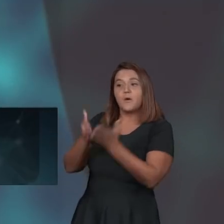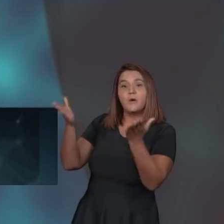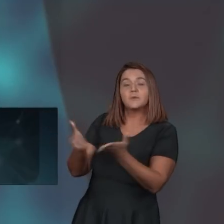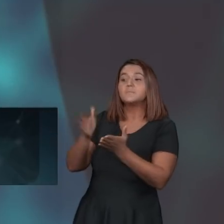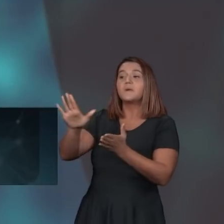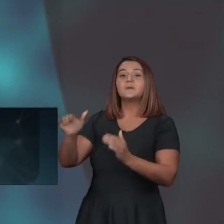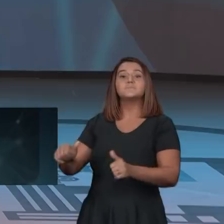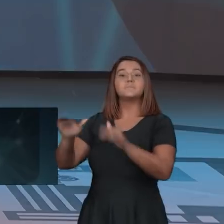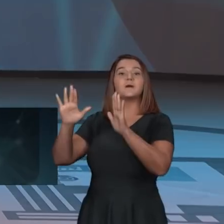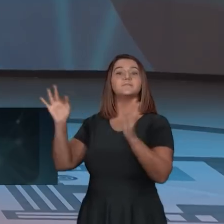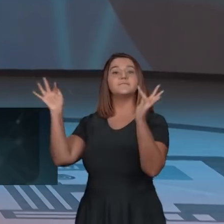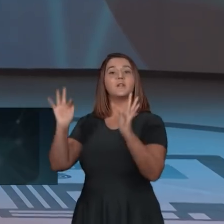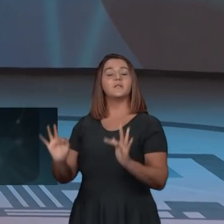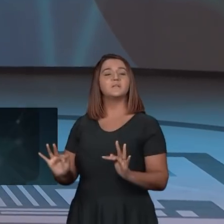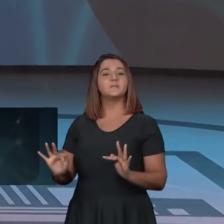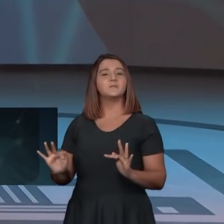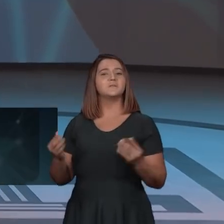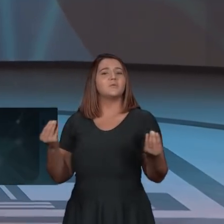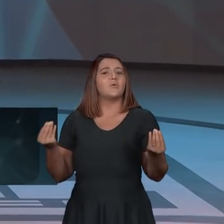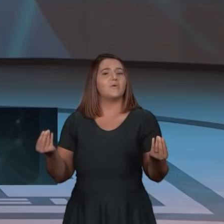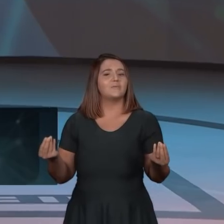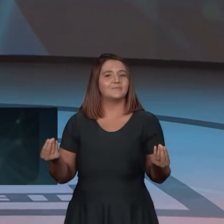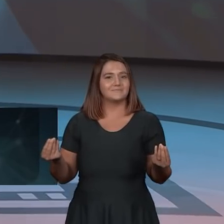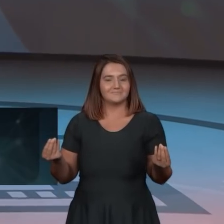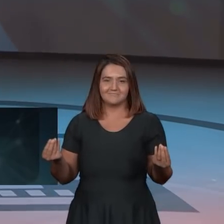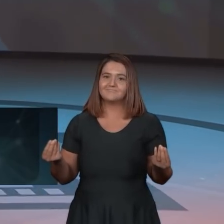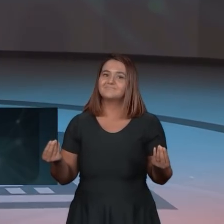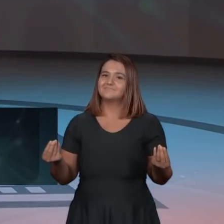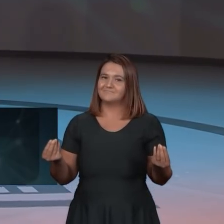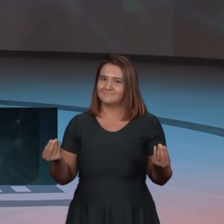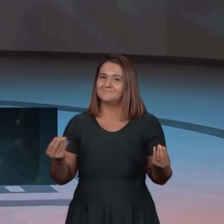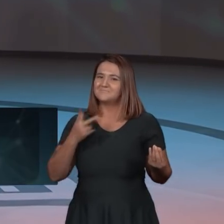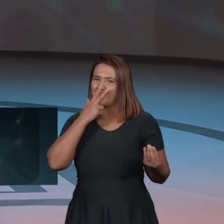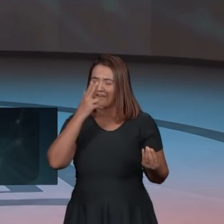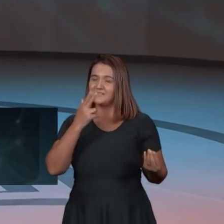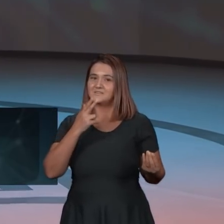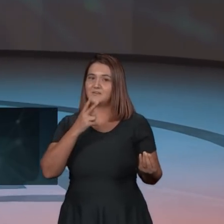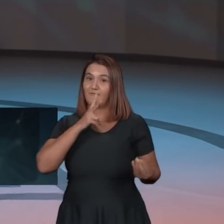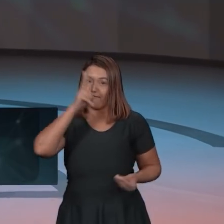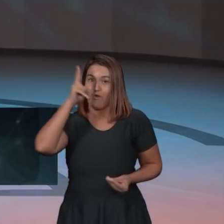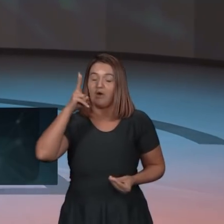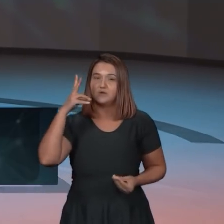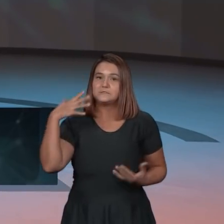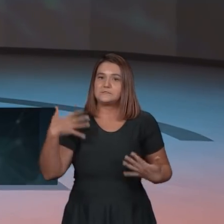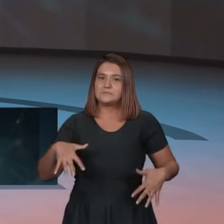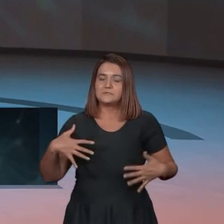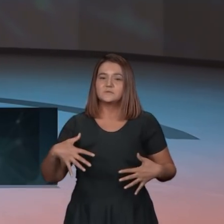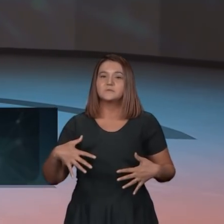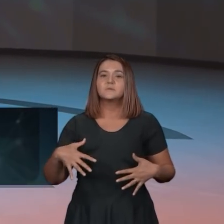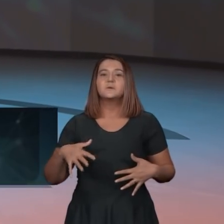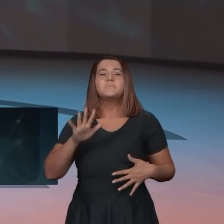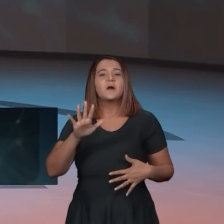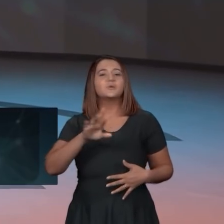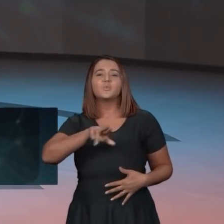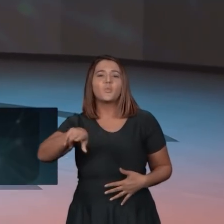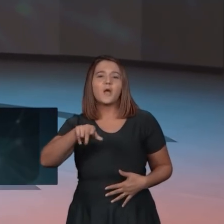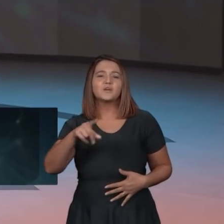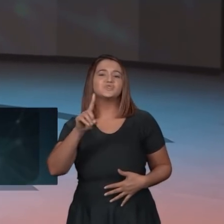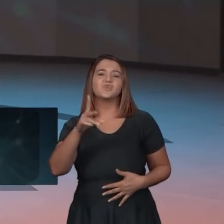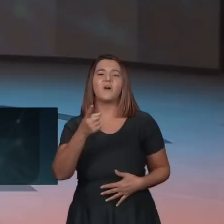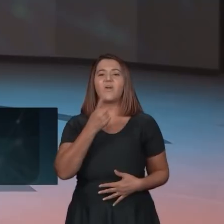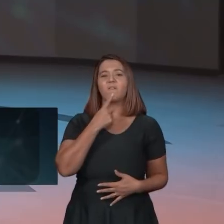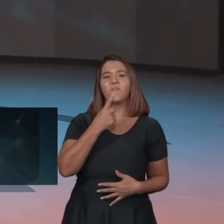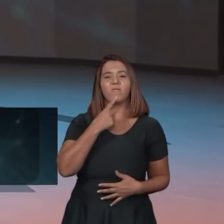quais discutir? Desculpem se eu coloco a coisa de uma maneira forte assim, não é uma fala panfletária com o